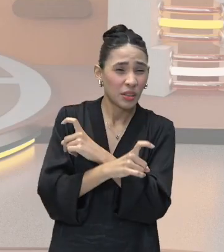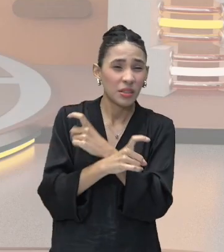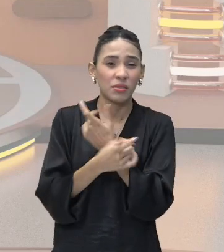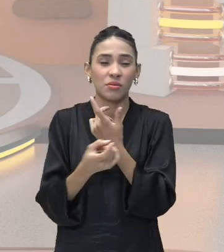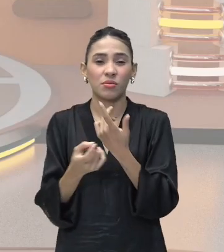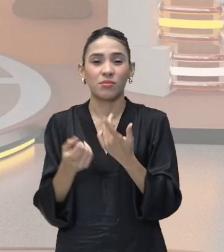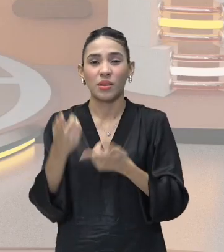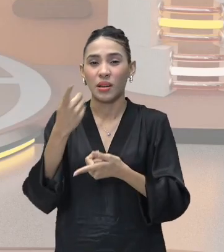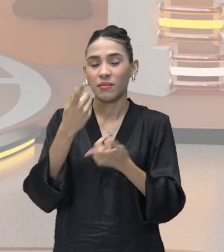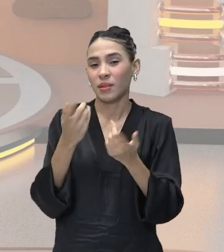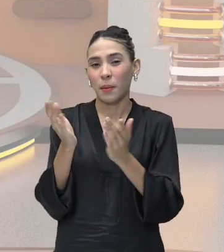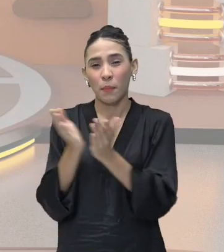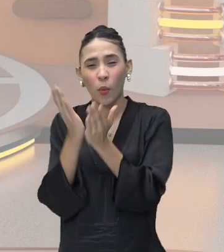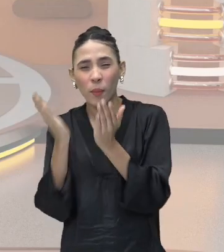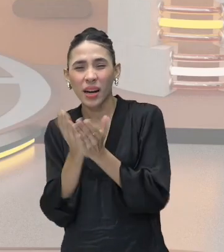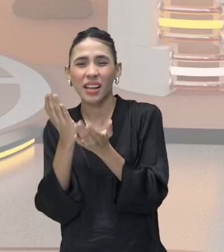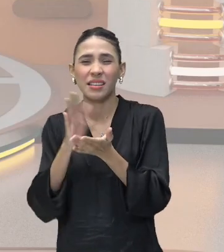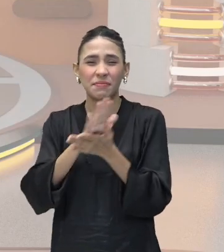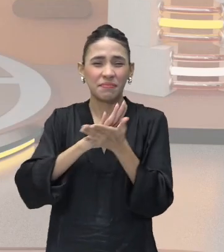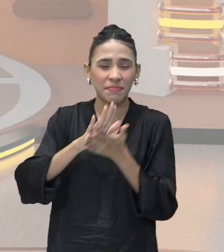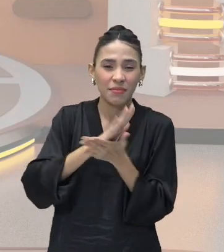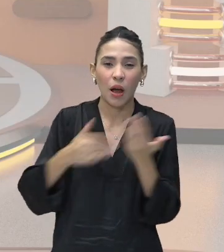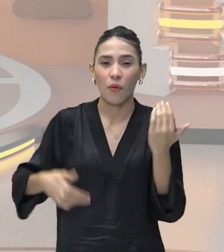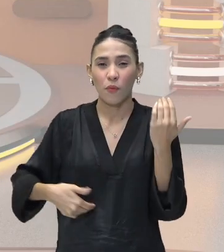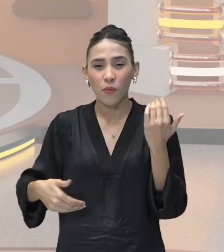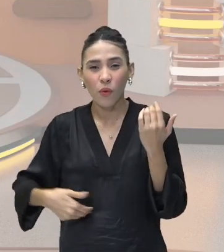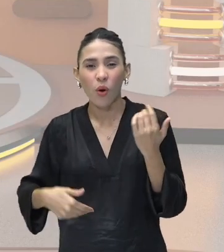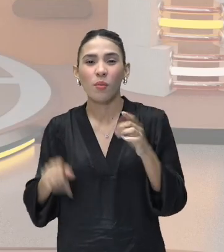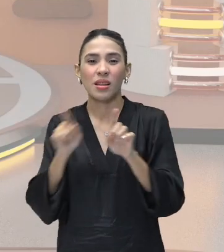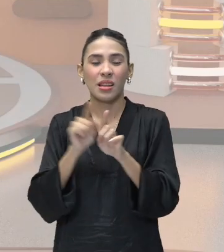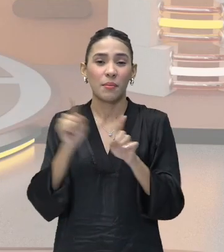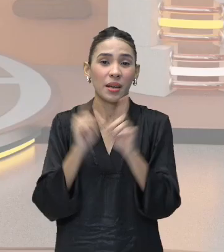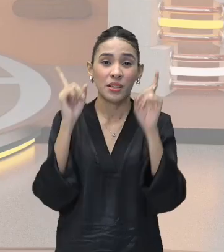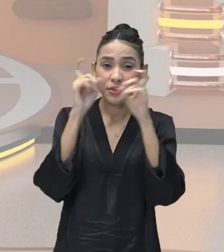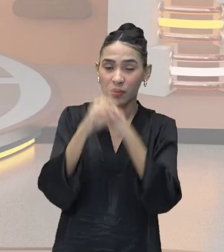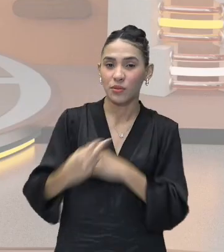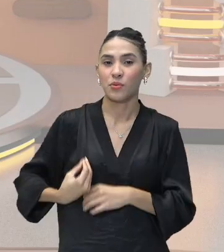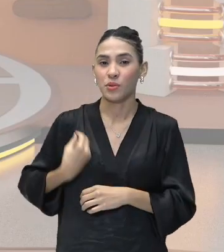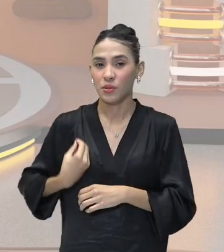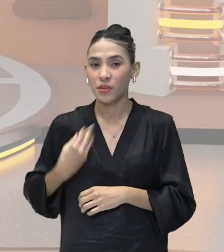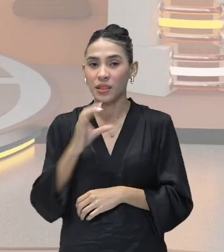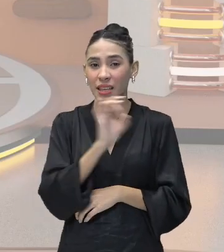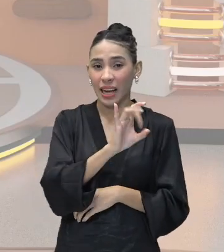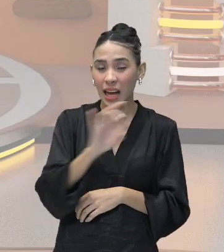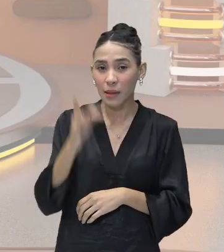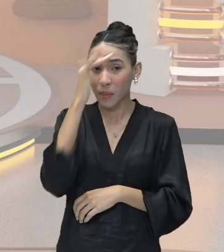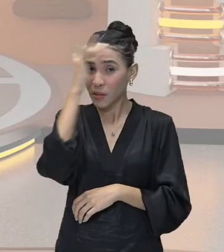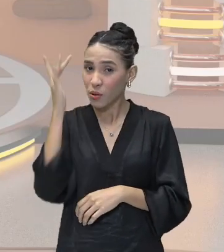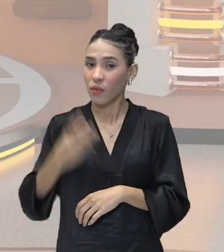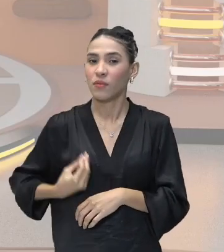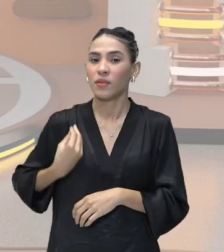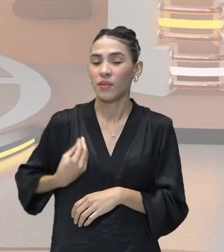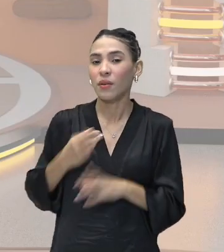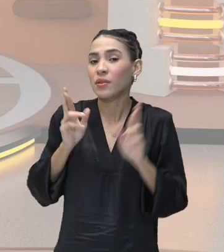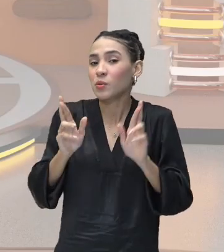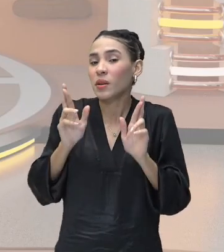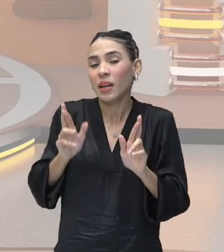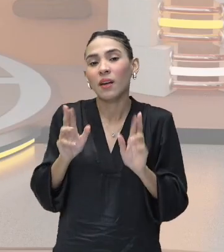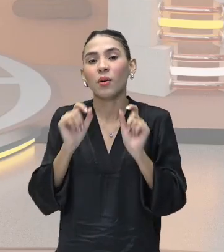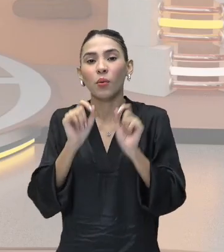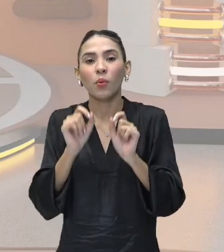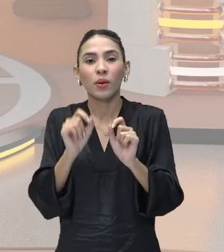questões financeiras, de miséria, de fome, da situação difícil de vida que as pessoas estavam passando, elas esperavam que